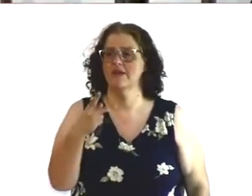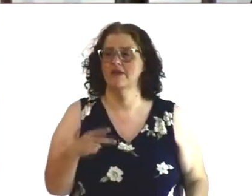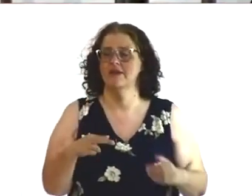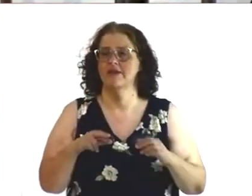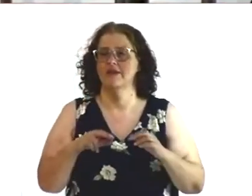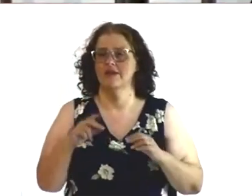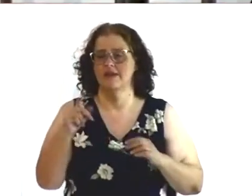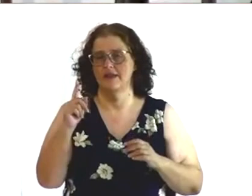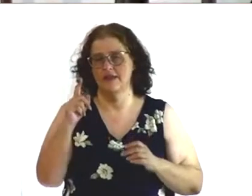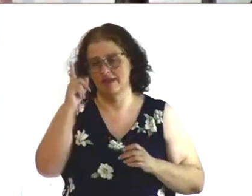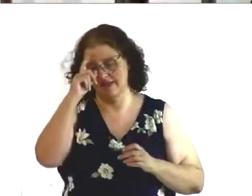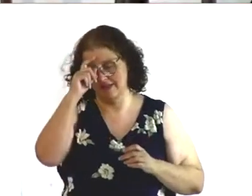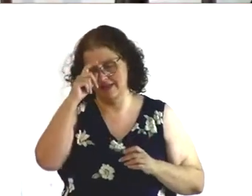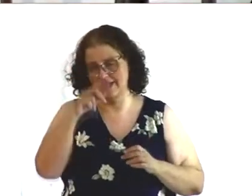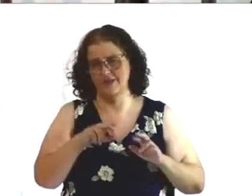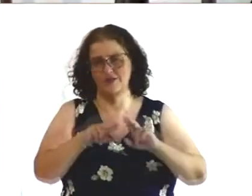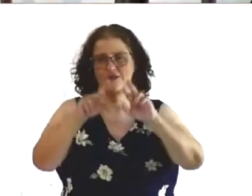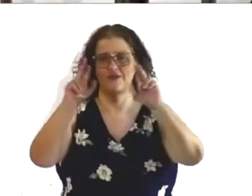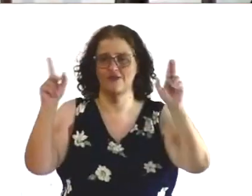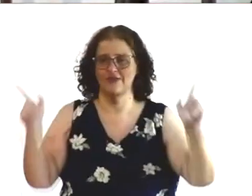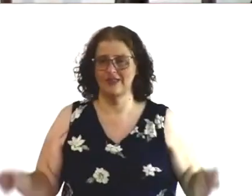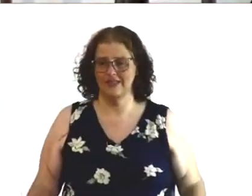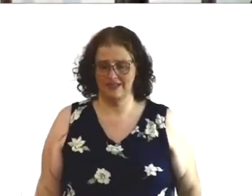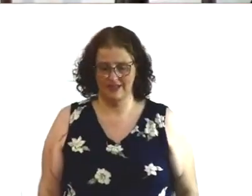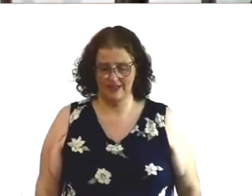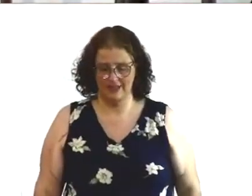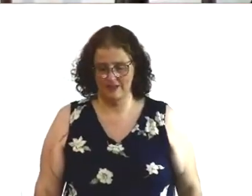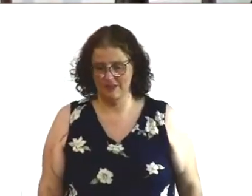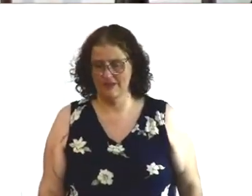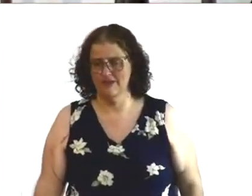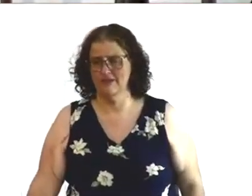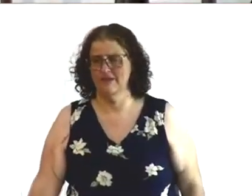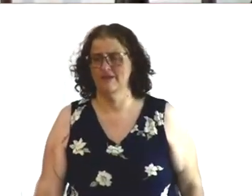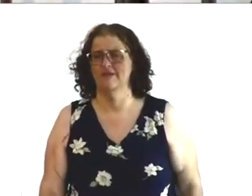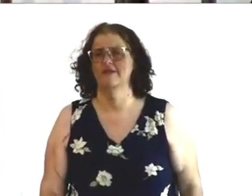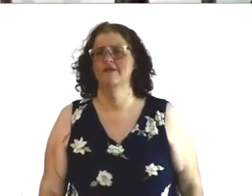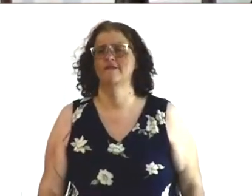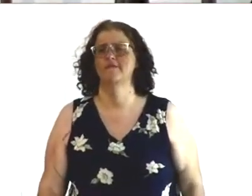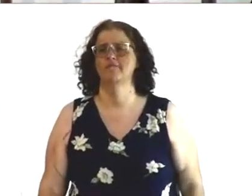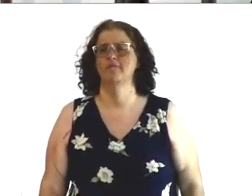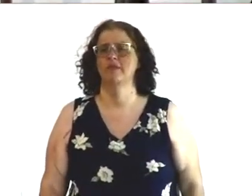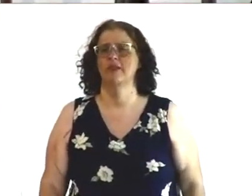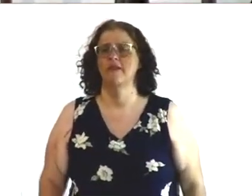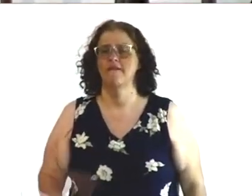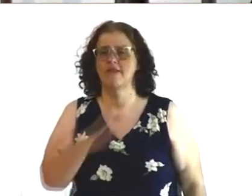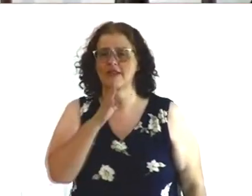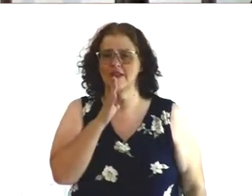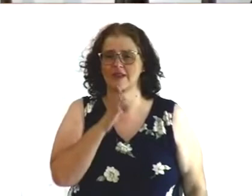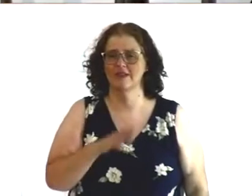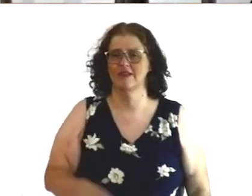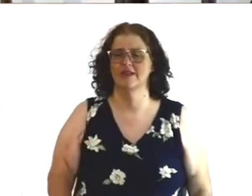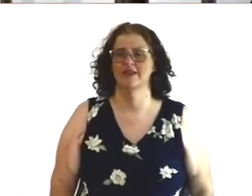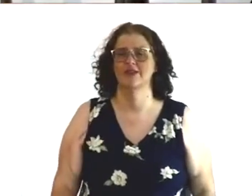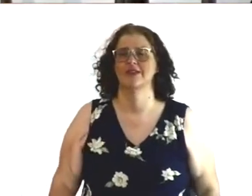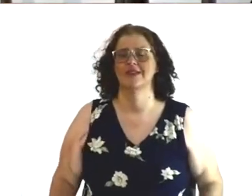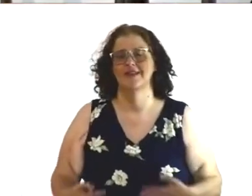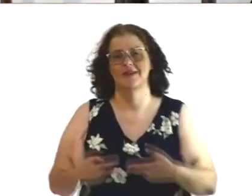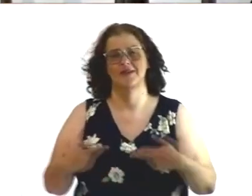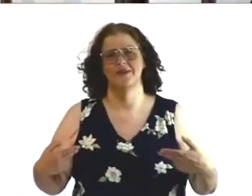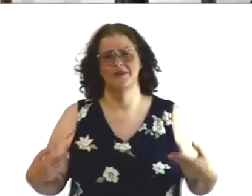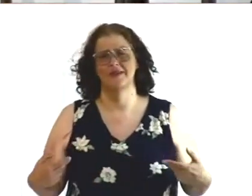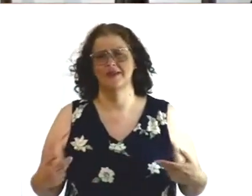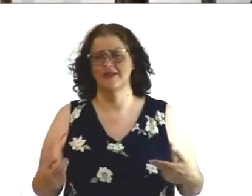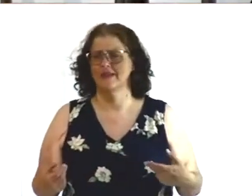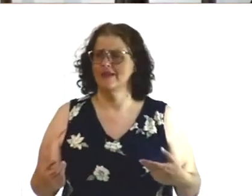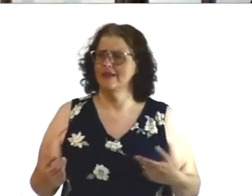visto. Um Natal tão comercial, né? Um Natal tão engraçado às vezes. Uma das coisas que me chamou a